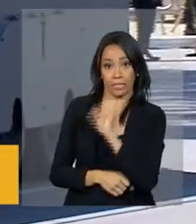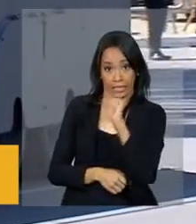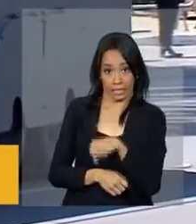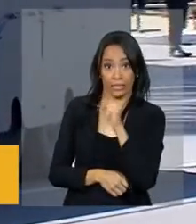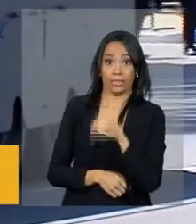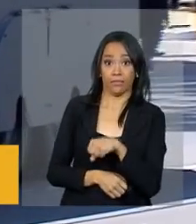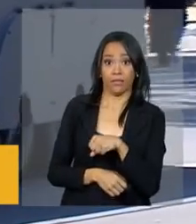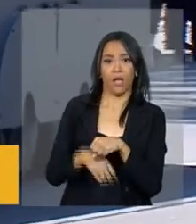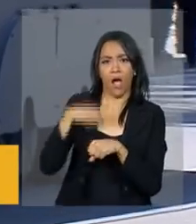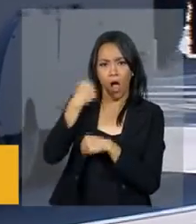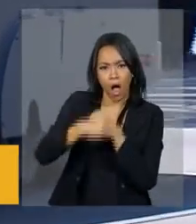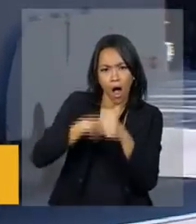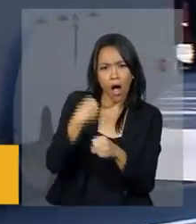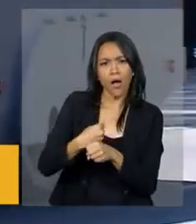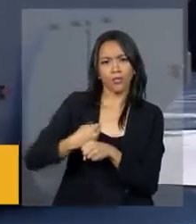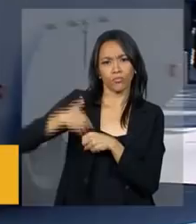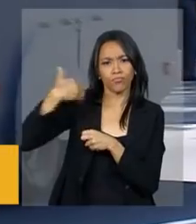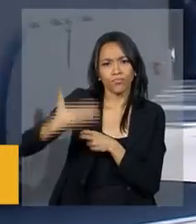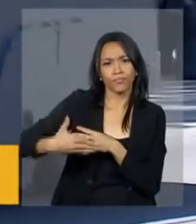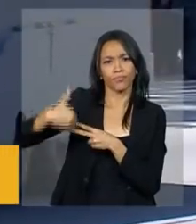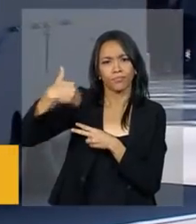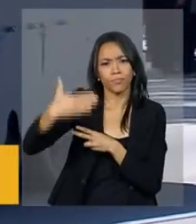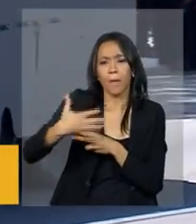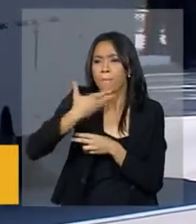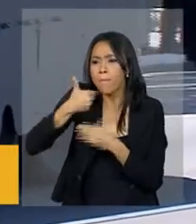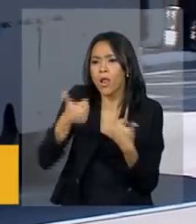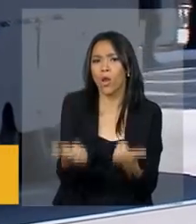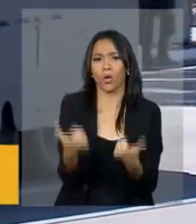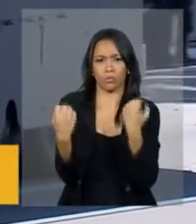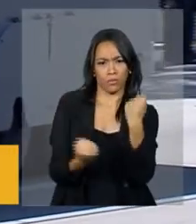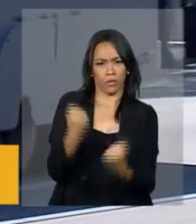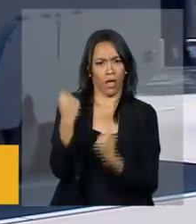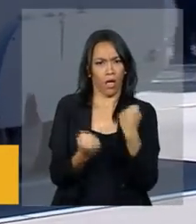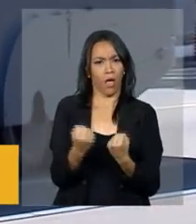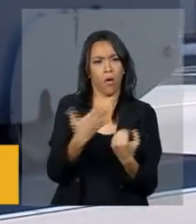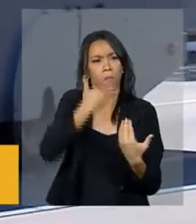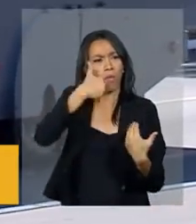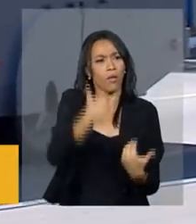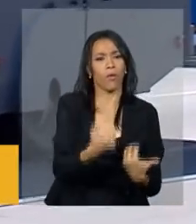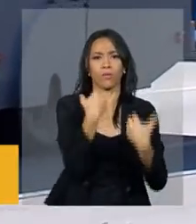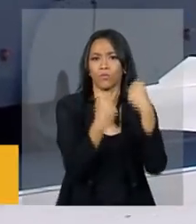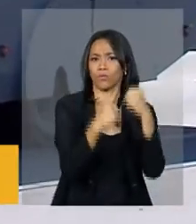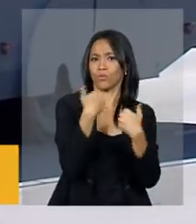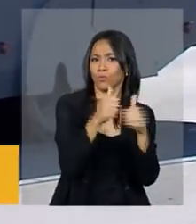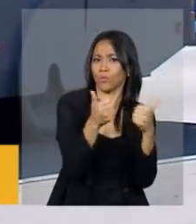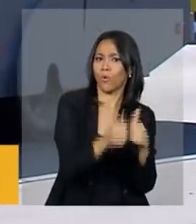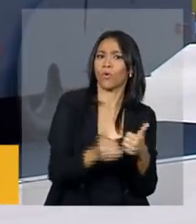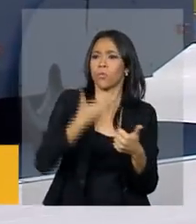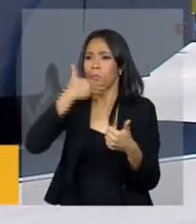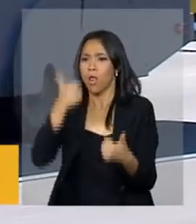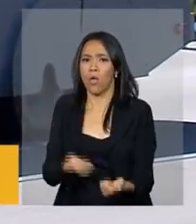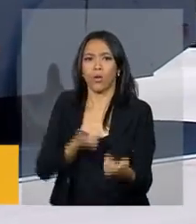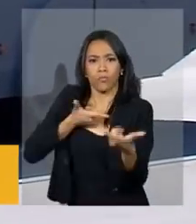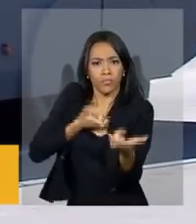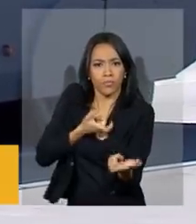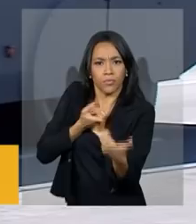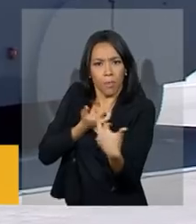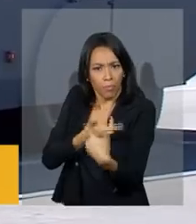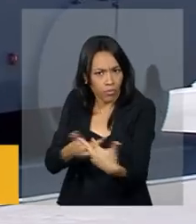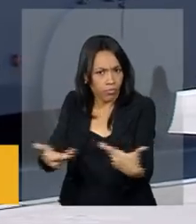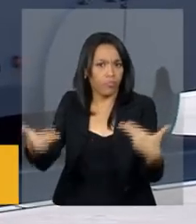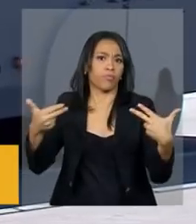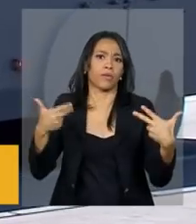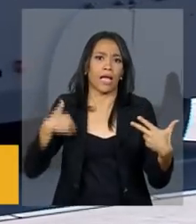evolução desse equipamento, dessas viaturas e equipamentos, principalmente equipamentos de comando e controle, que a gente